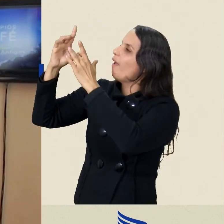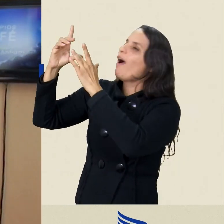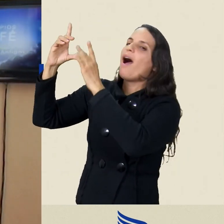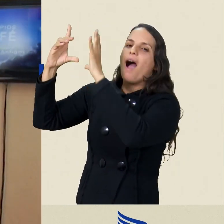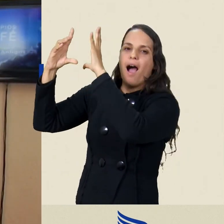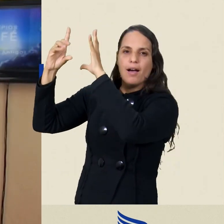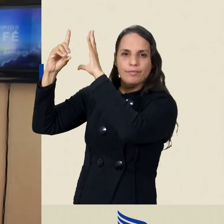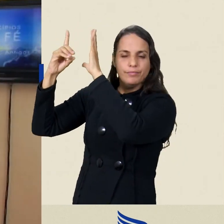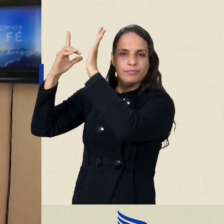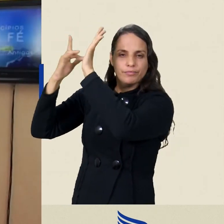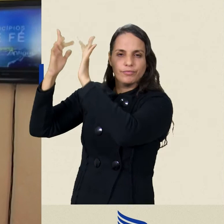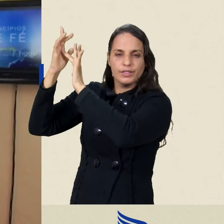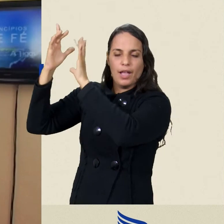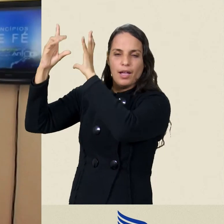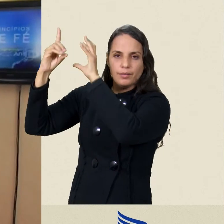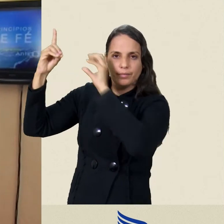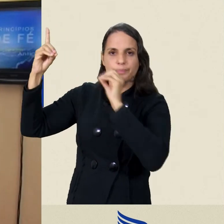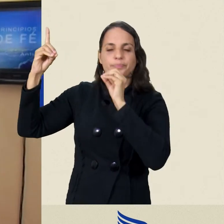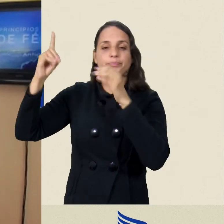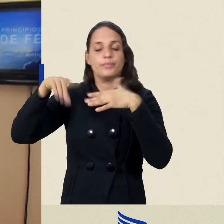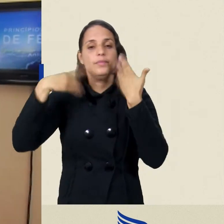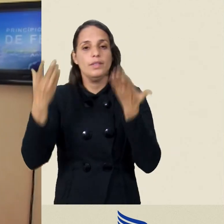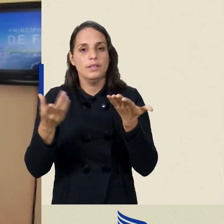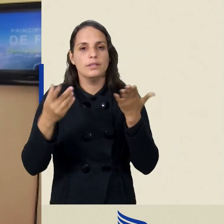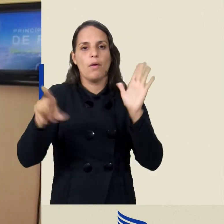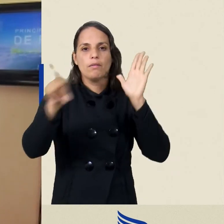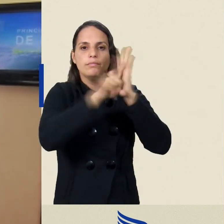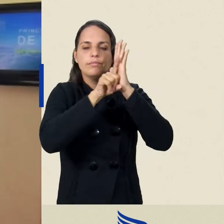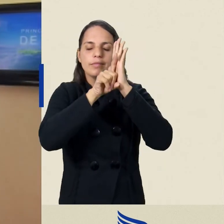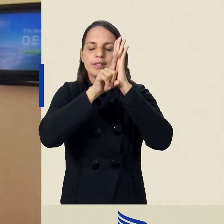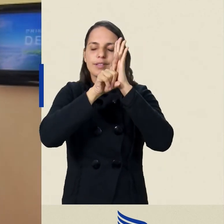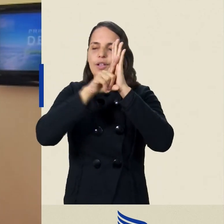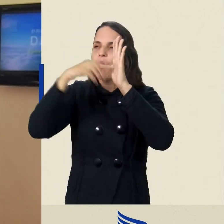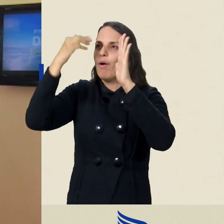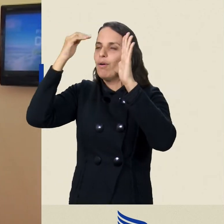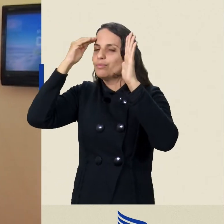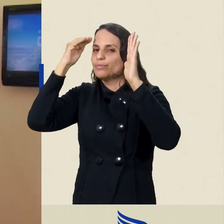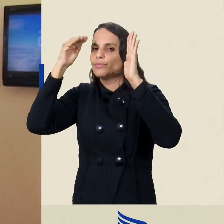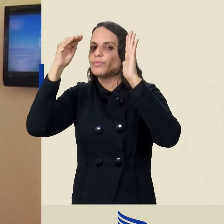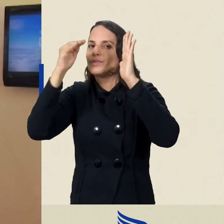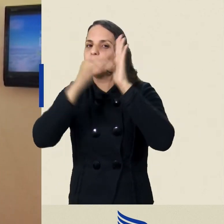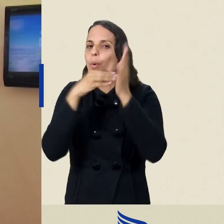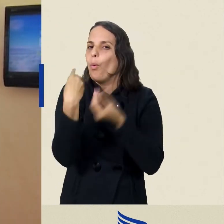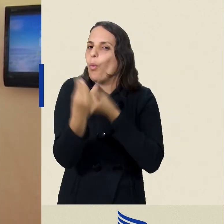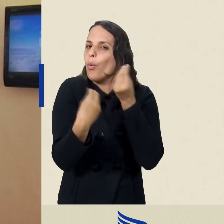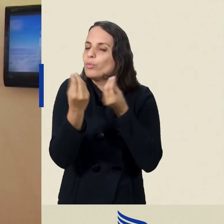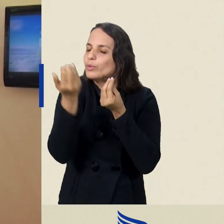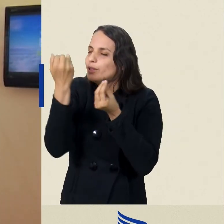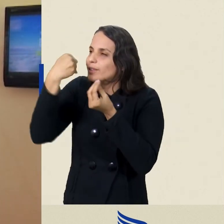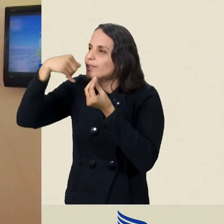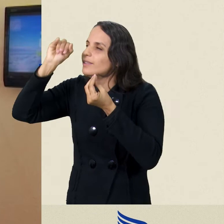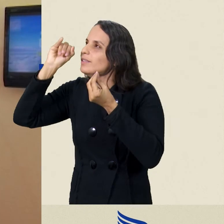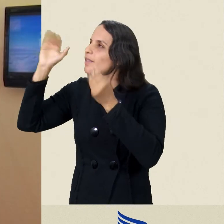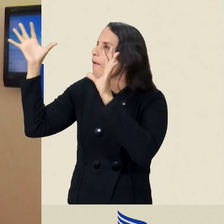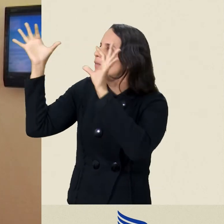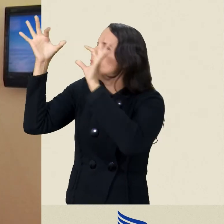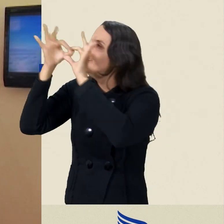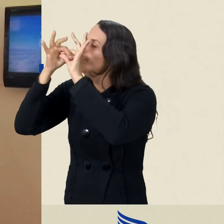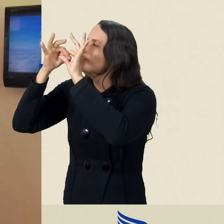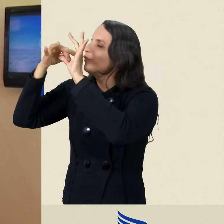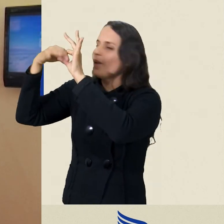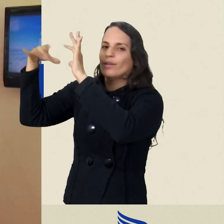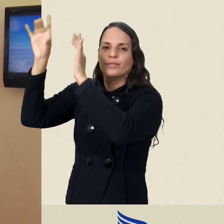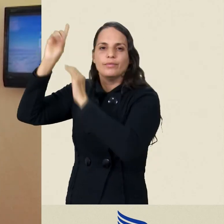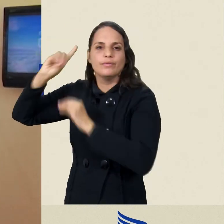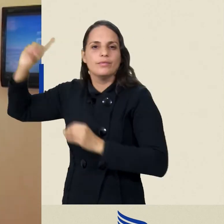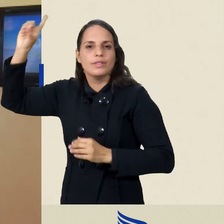A lei de Deus só será obedecida quando participarmos da natureza divina. Esta fé só será desenvolvida